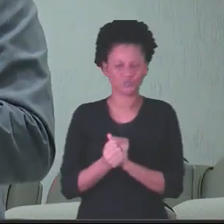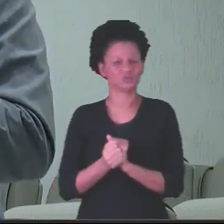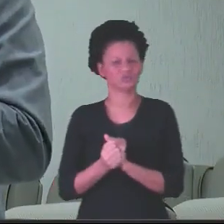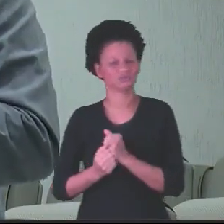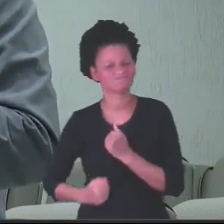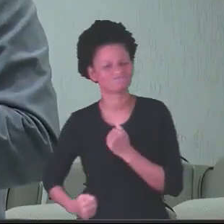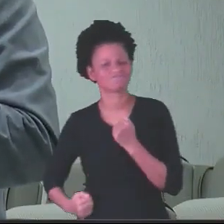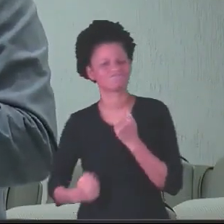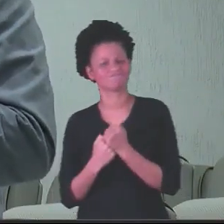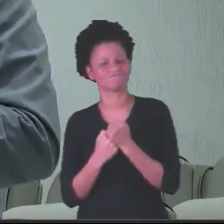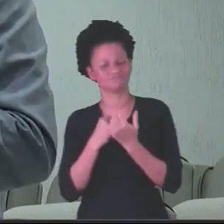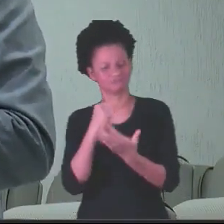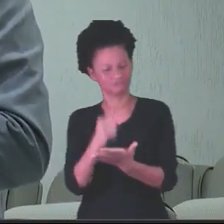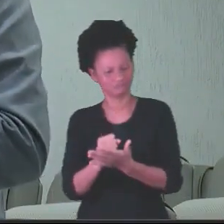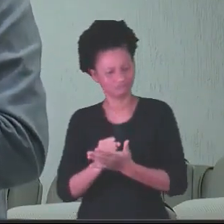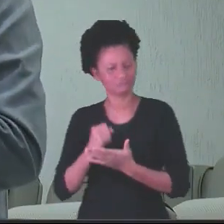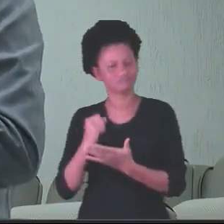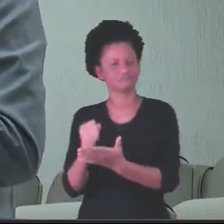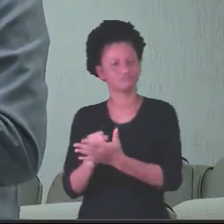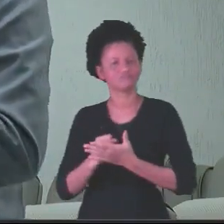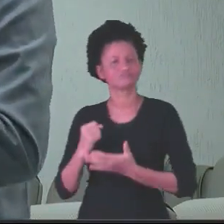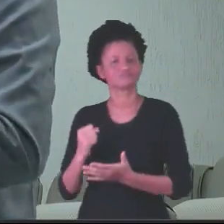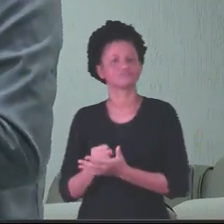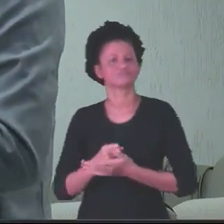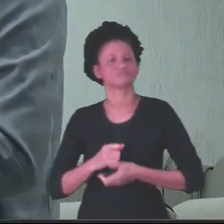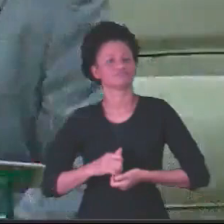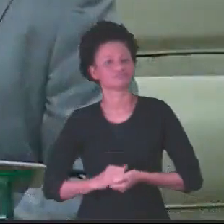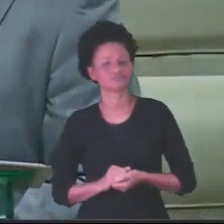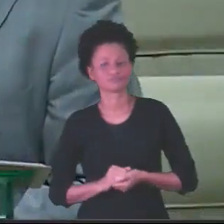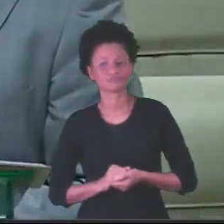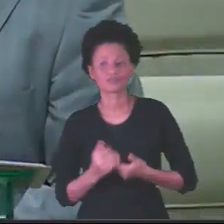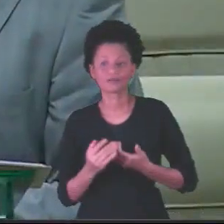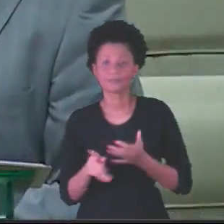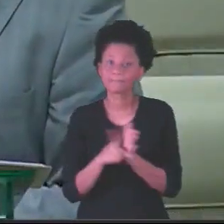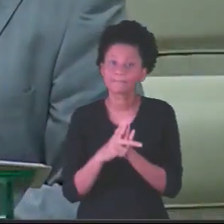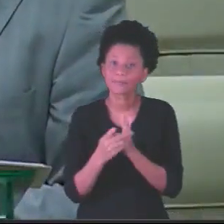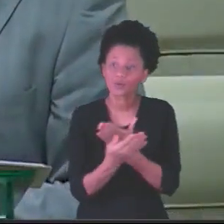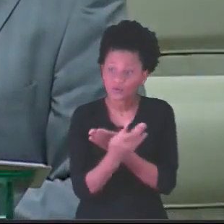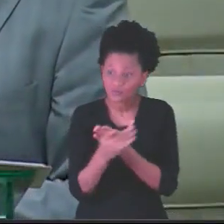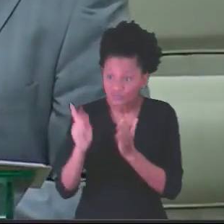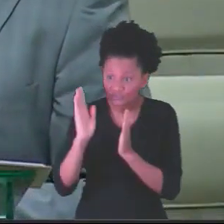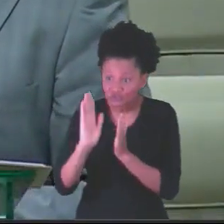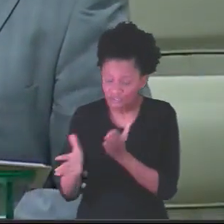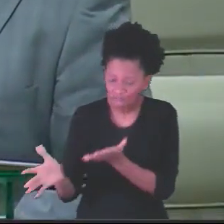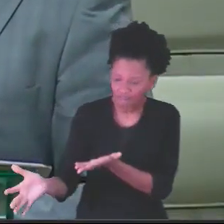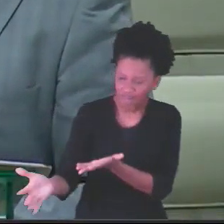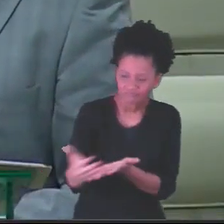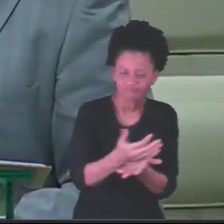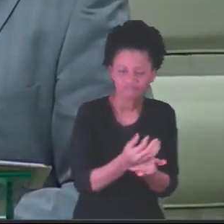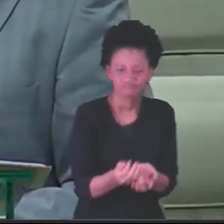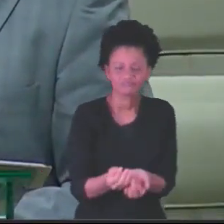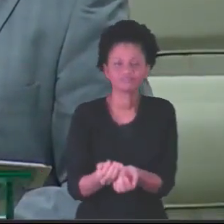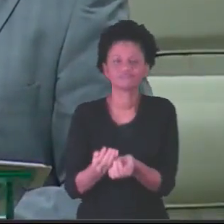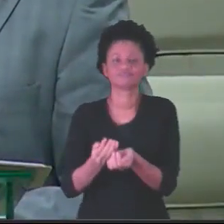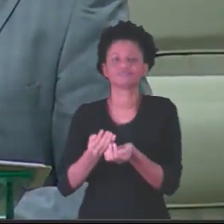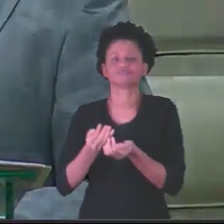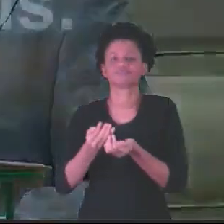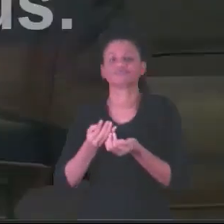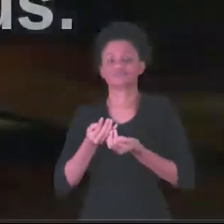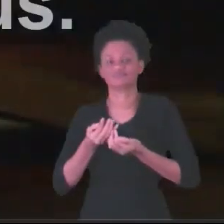para ajudá-lo em todas as coisas o que da vossa parte me foi enviado como cheiro